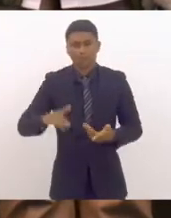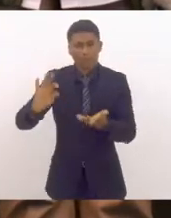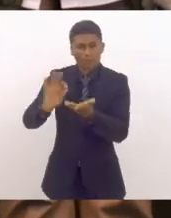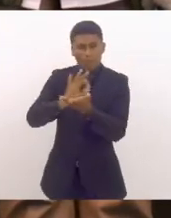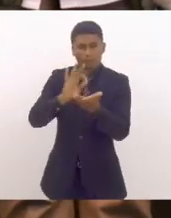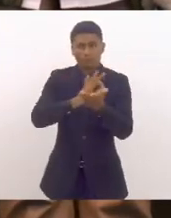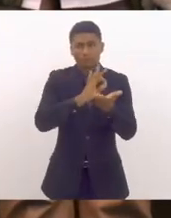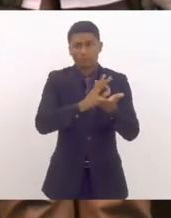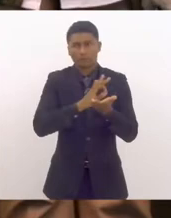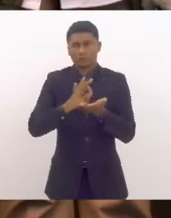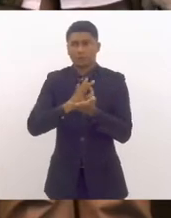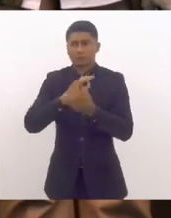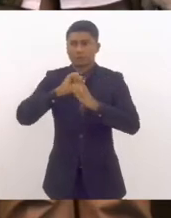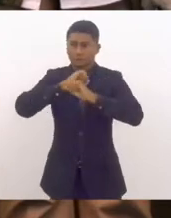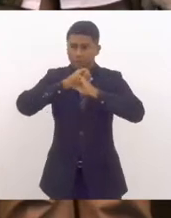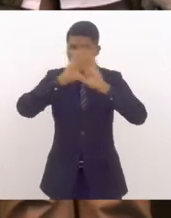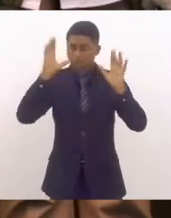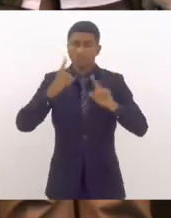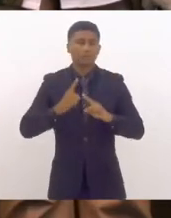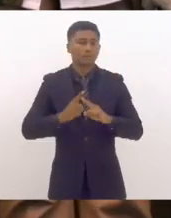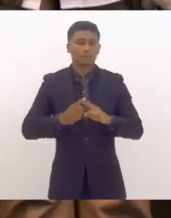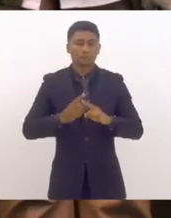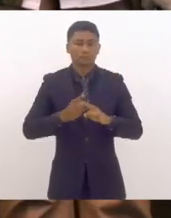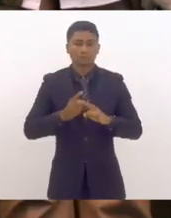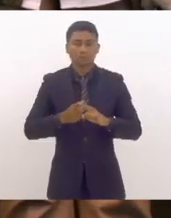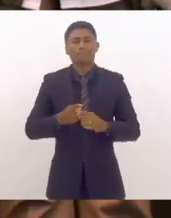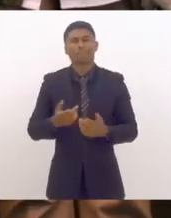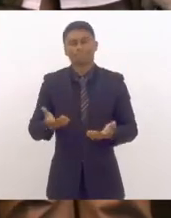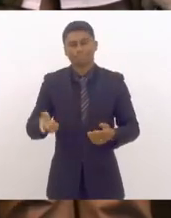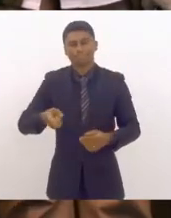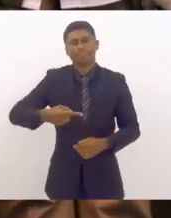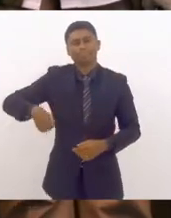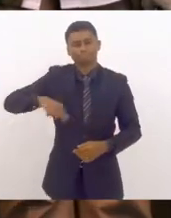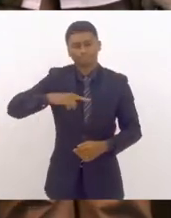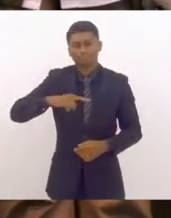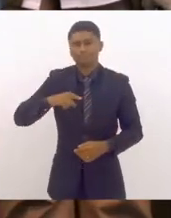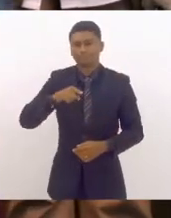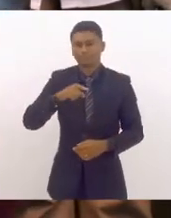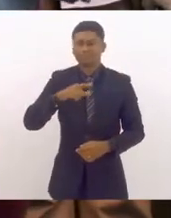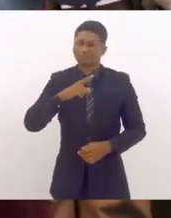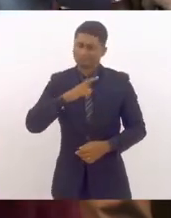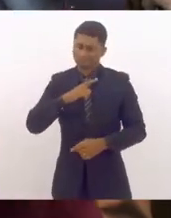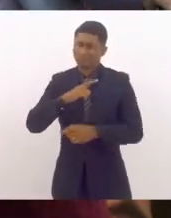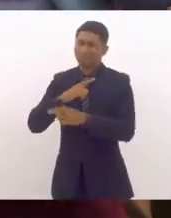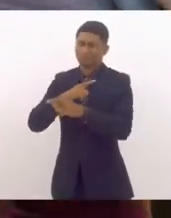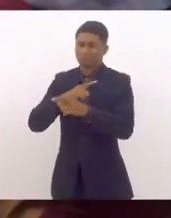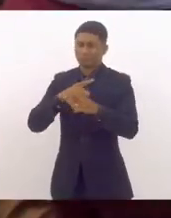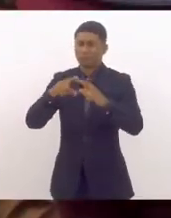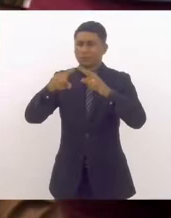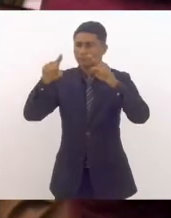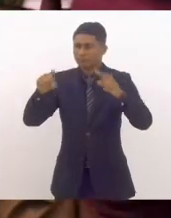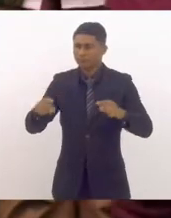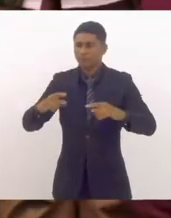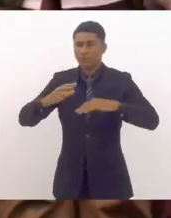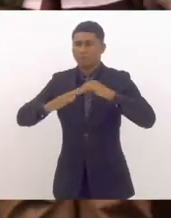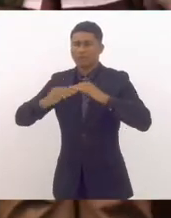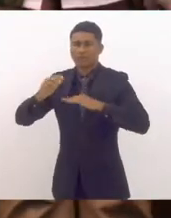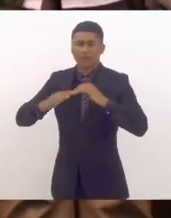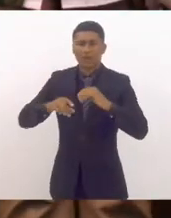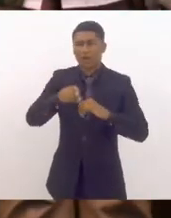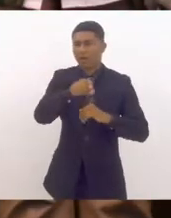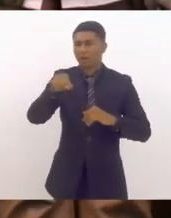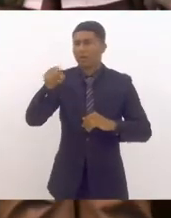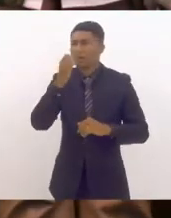contratar. Até porque nós temos, com certeza, bons técnicos, bons colaboradores no nosso Estado, que